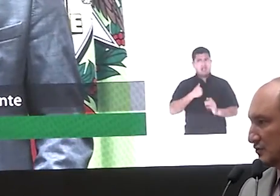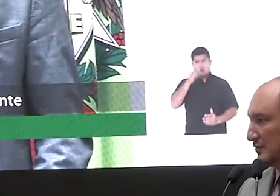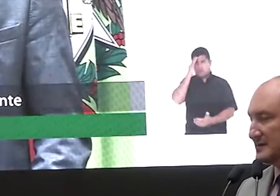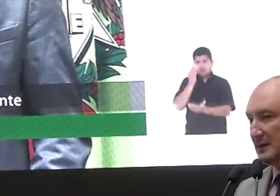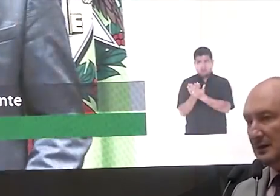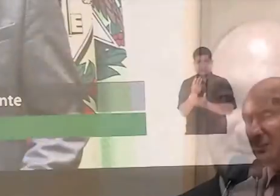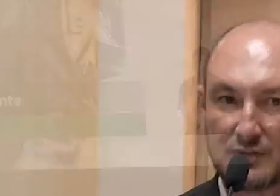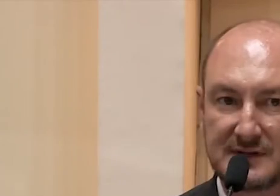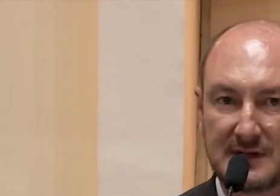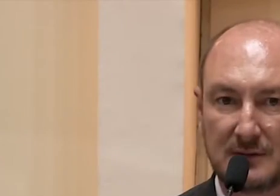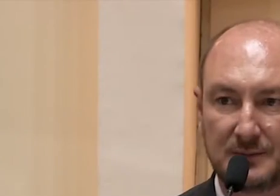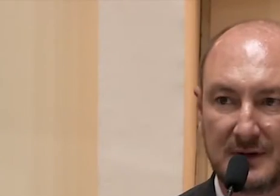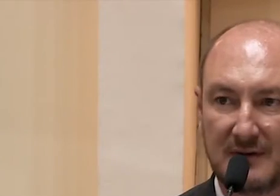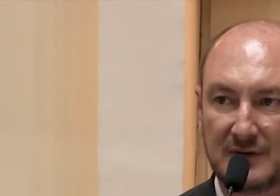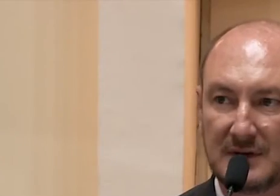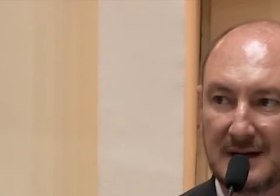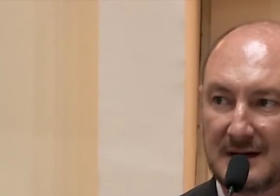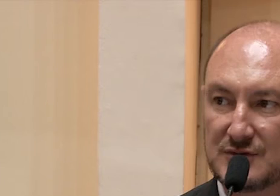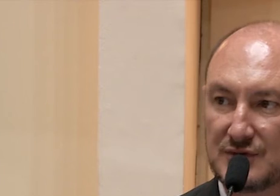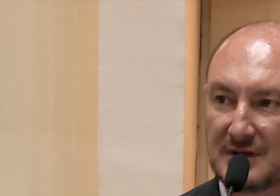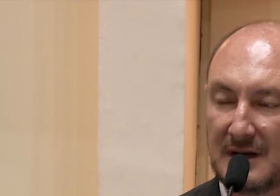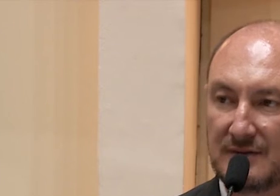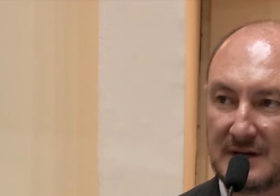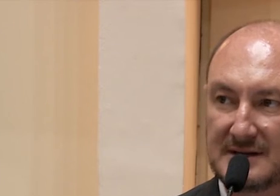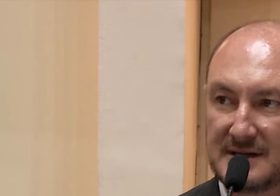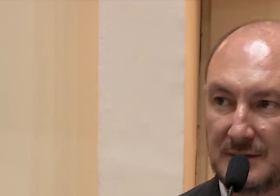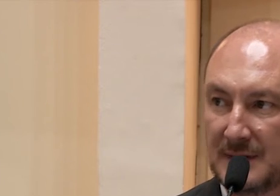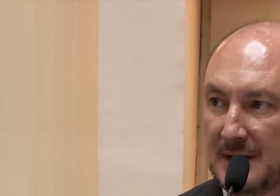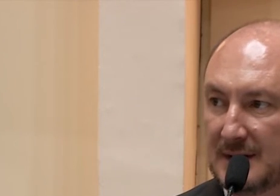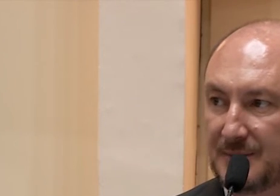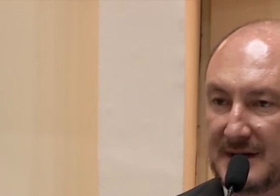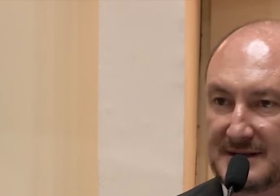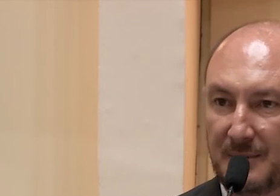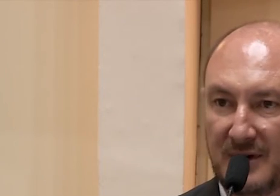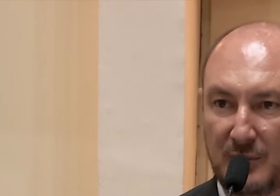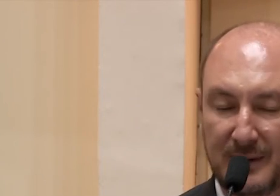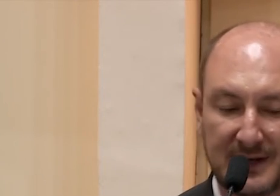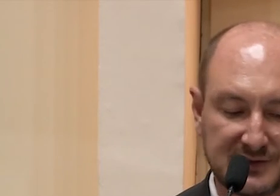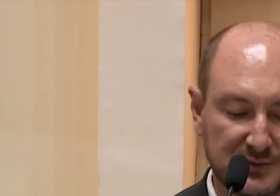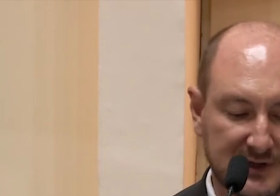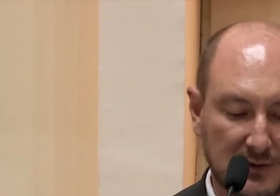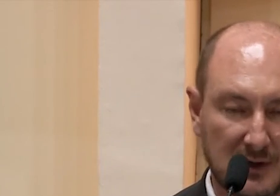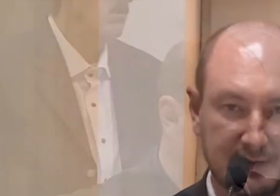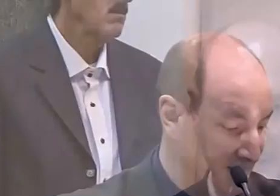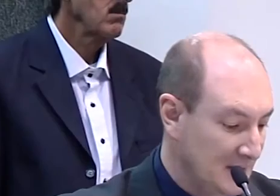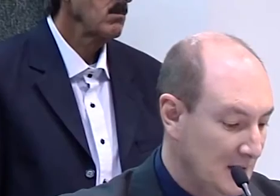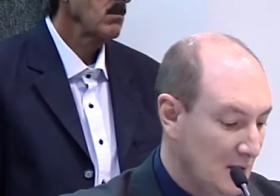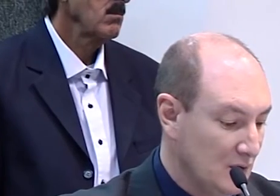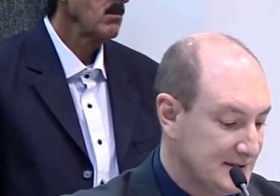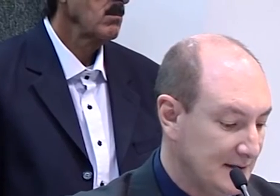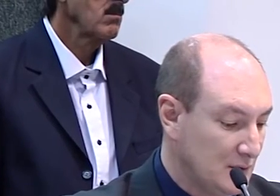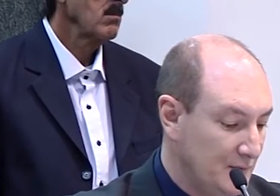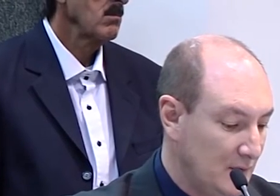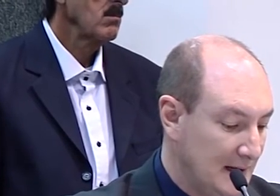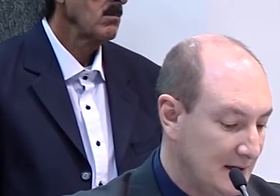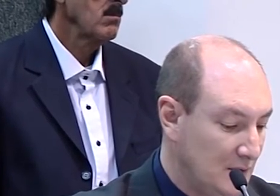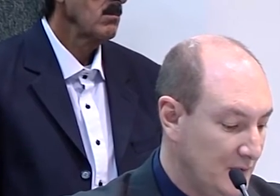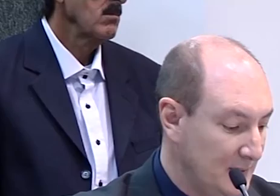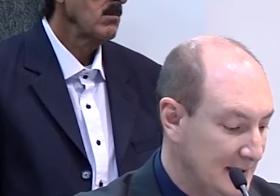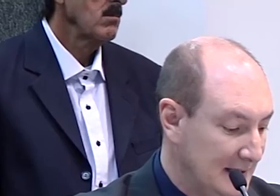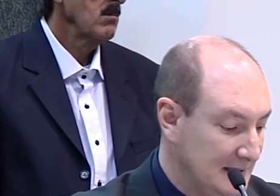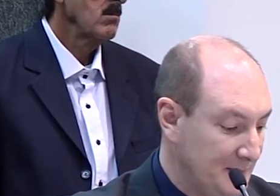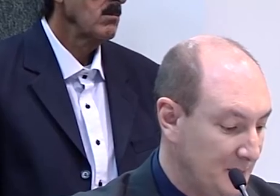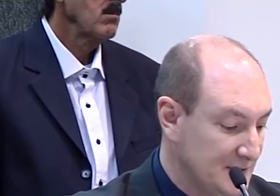eleito prefeito de Cunha Porã por dois mandatos consecutivos de 2001 a 2008 em seguida